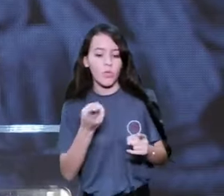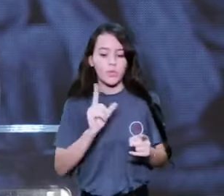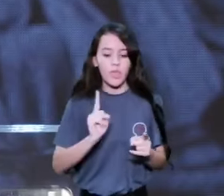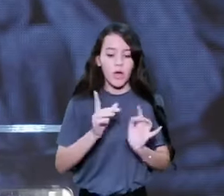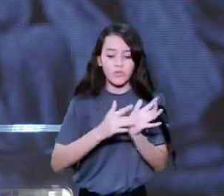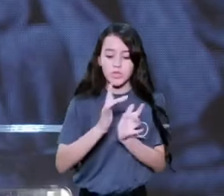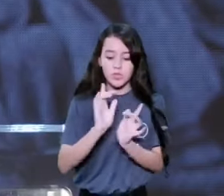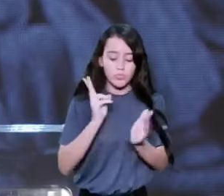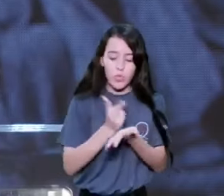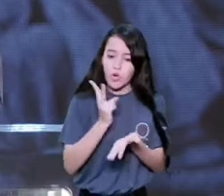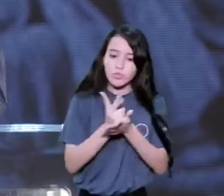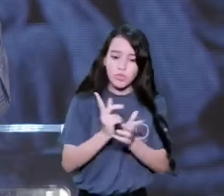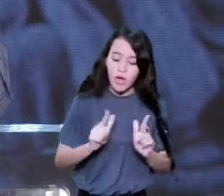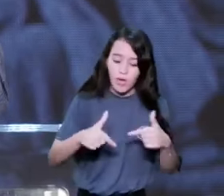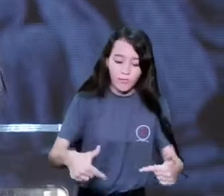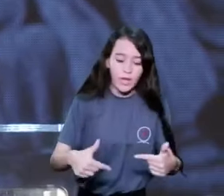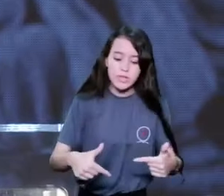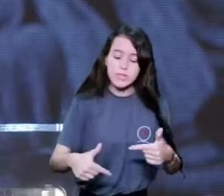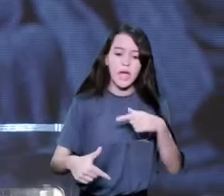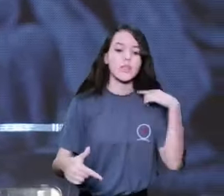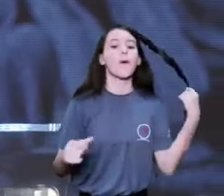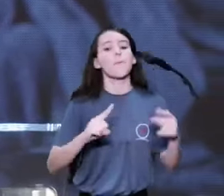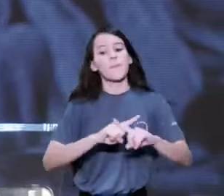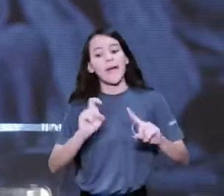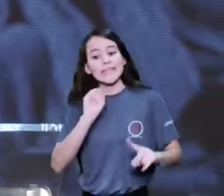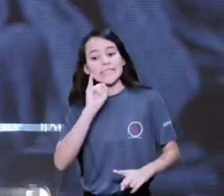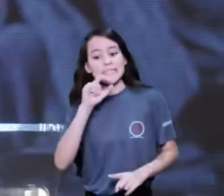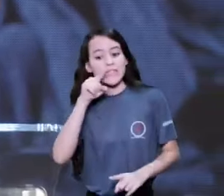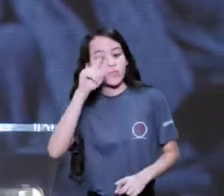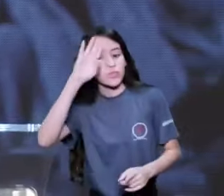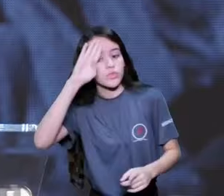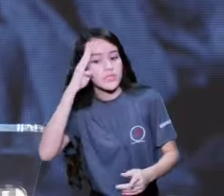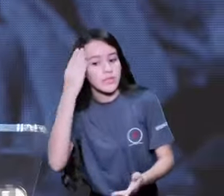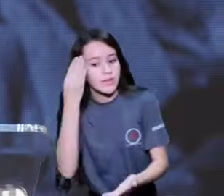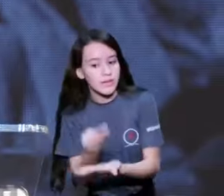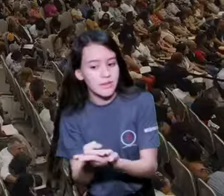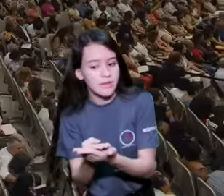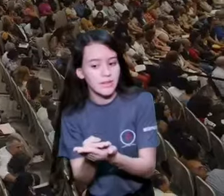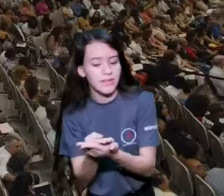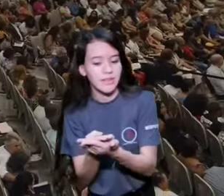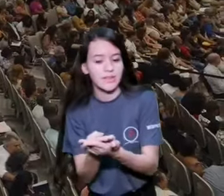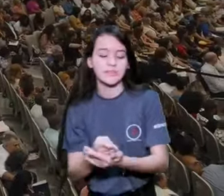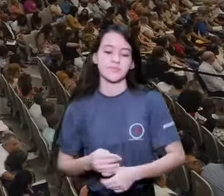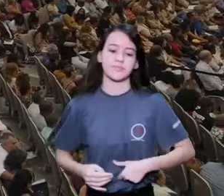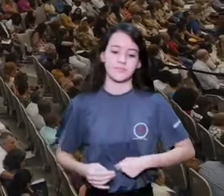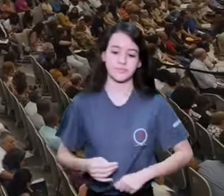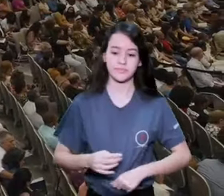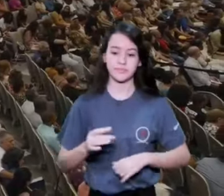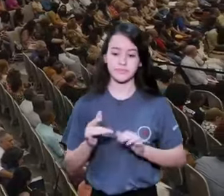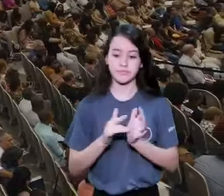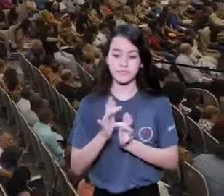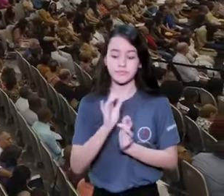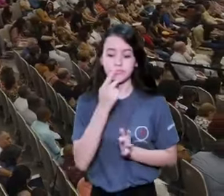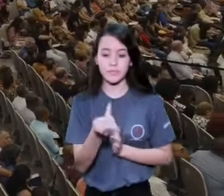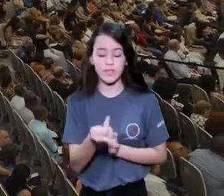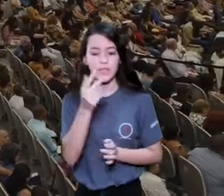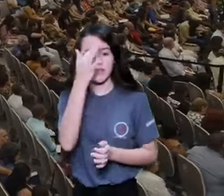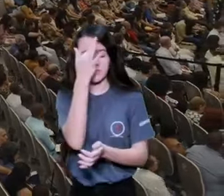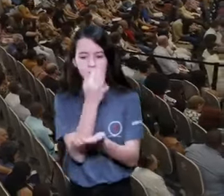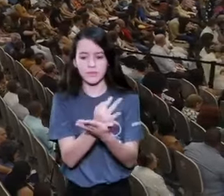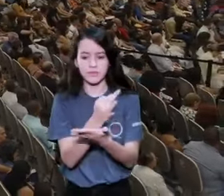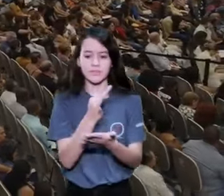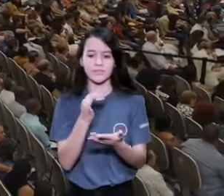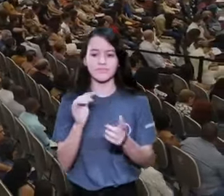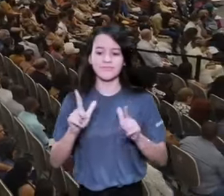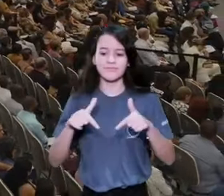onde eu estiver agora se tu creres ele está dizendo coloque a Fé em